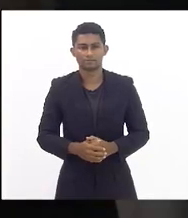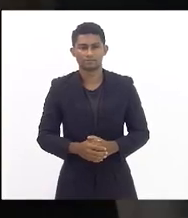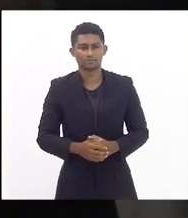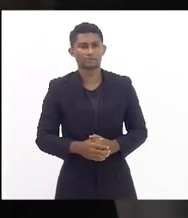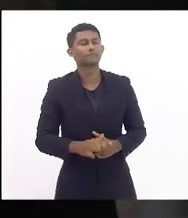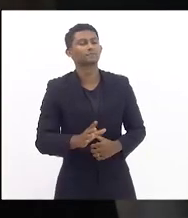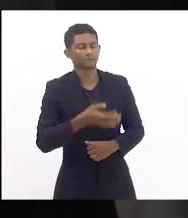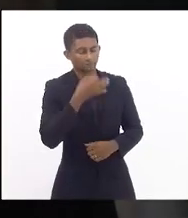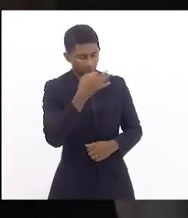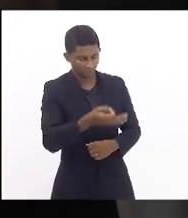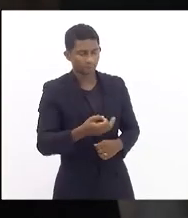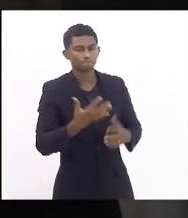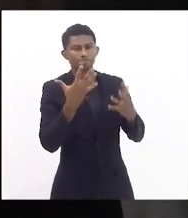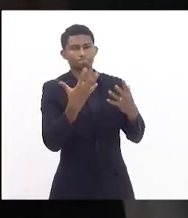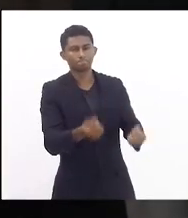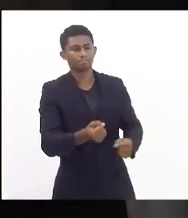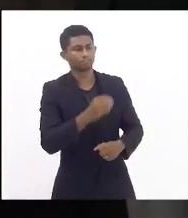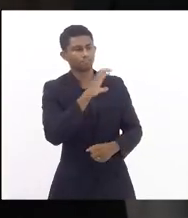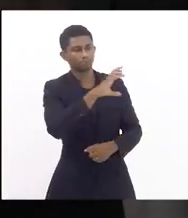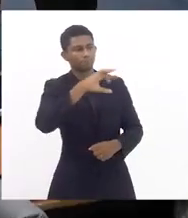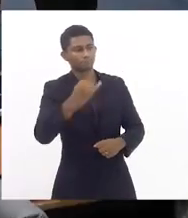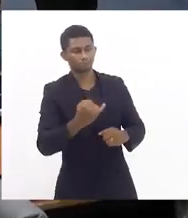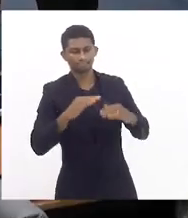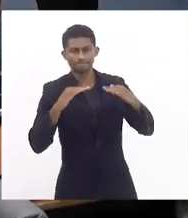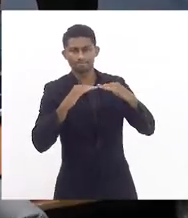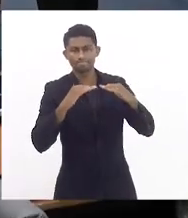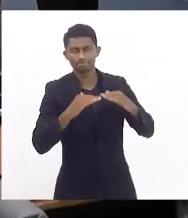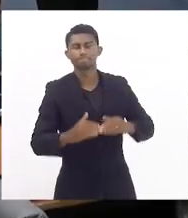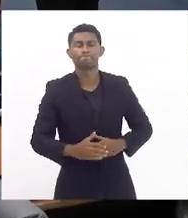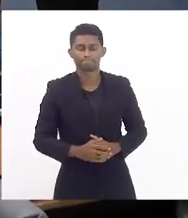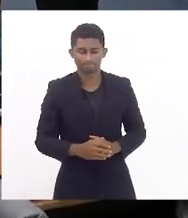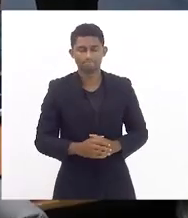Parecer favorável nos termos da CCJ.